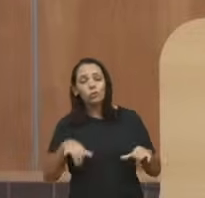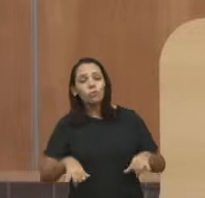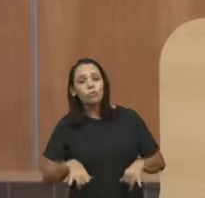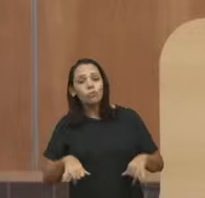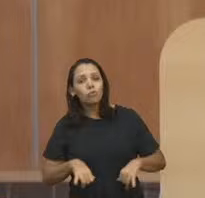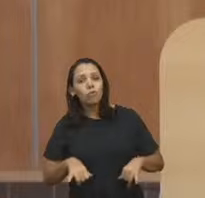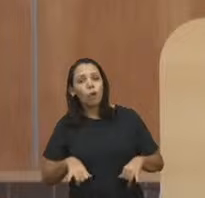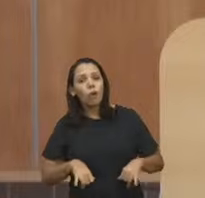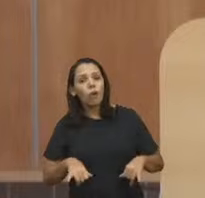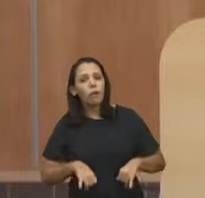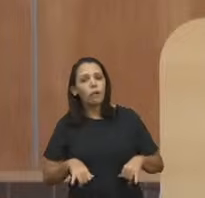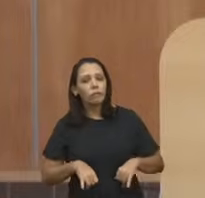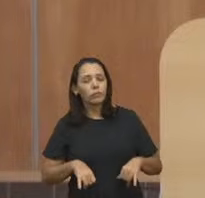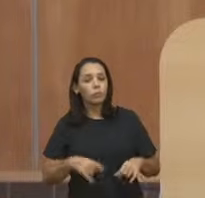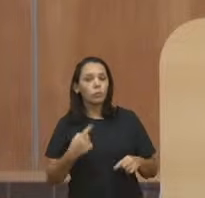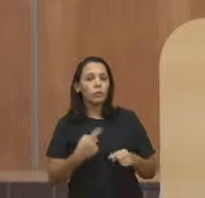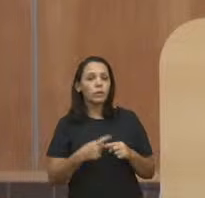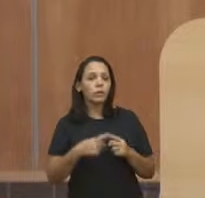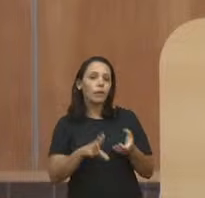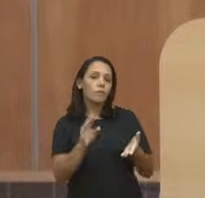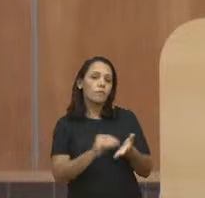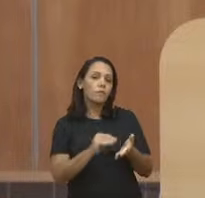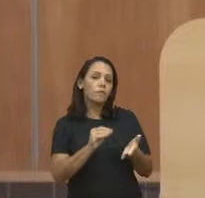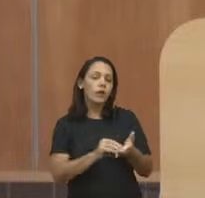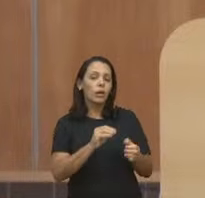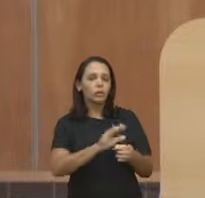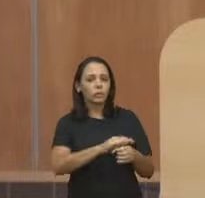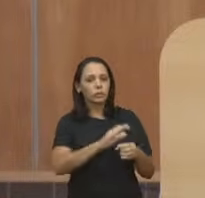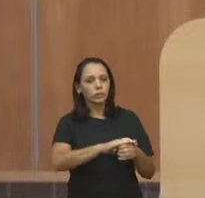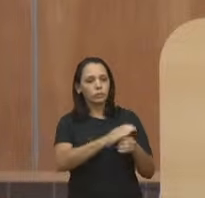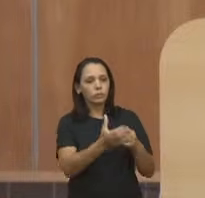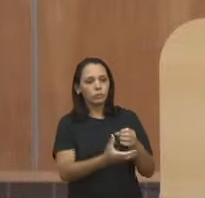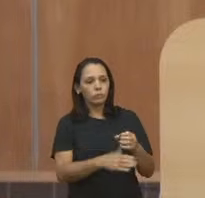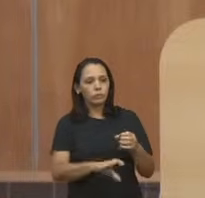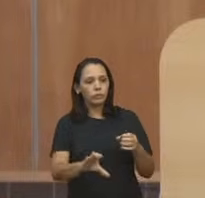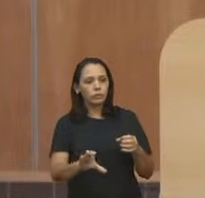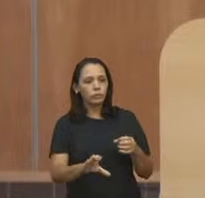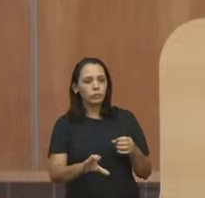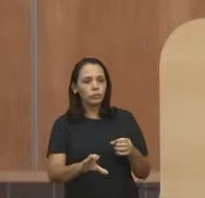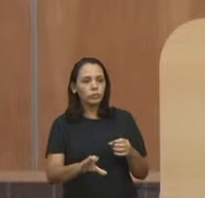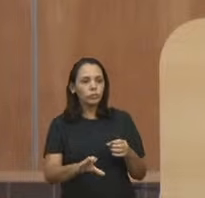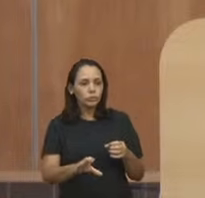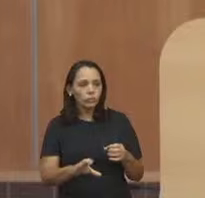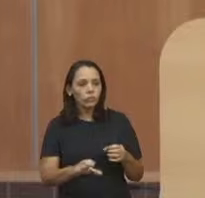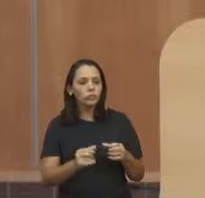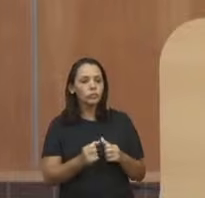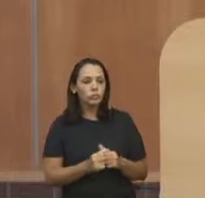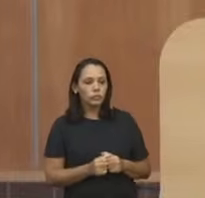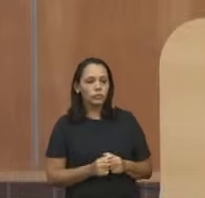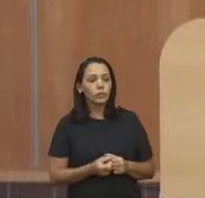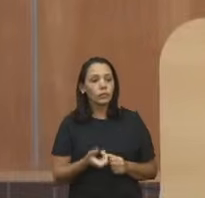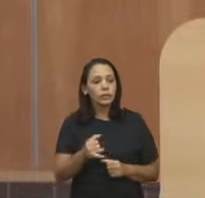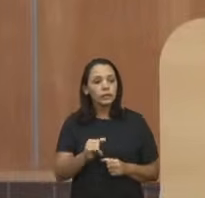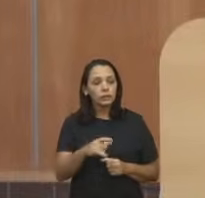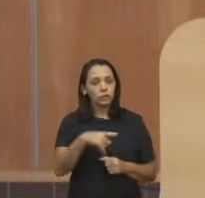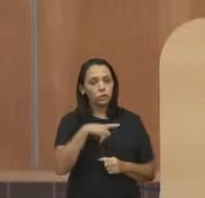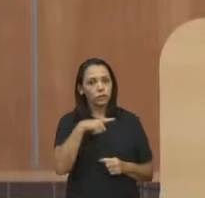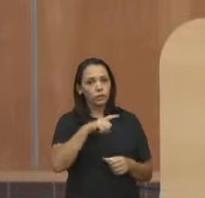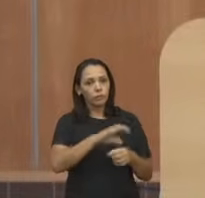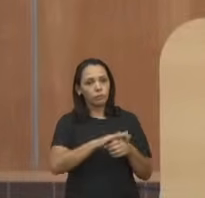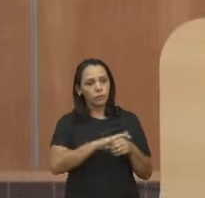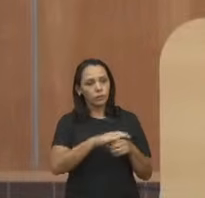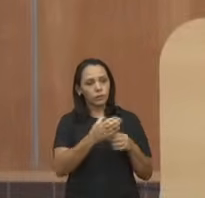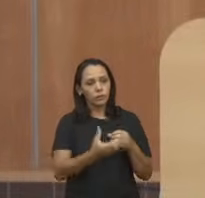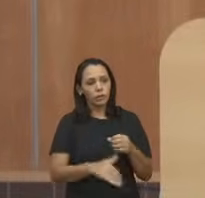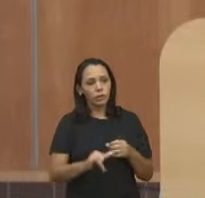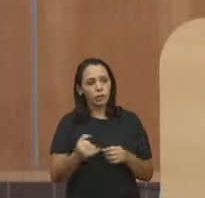que quando chega a rede de esgoto, saneamento básico, a gente também economiza na saúde, porque a saúde é importante. E quando eu vou